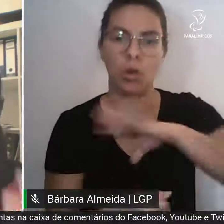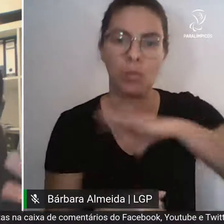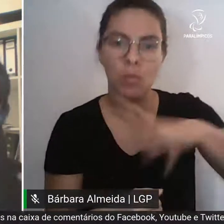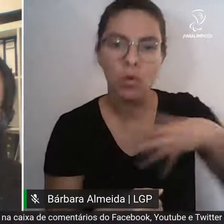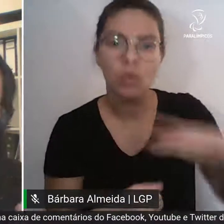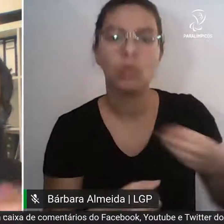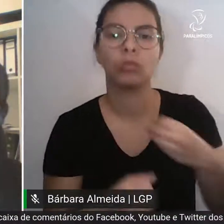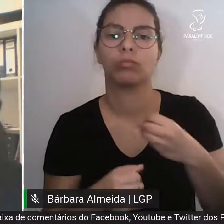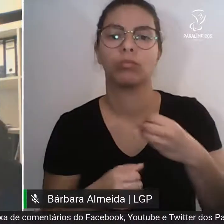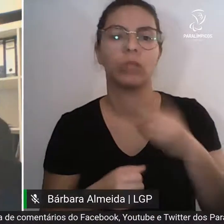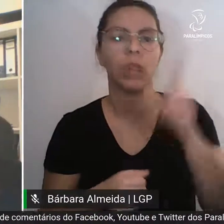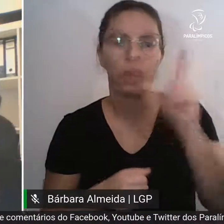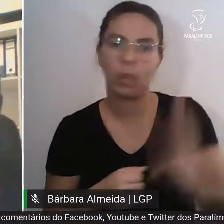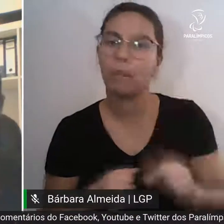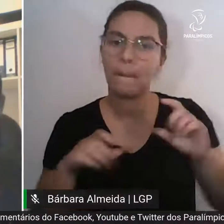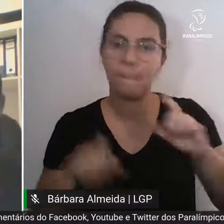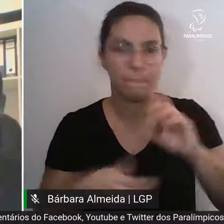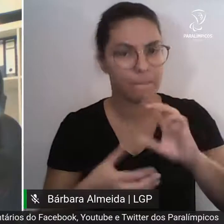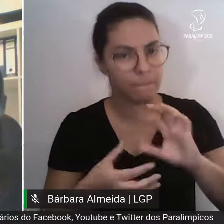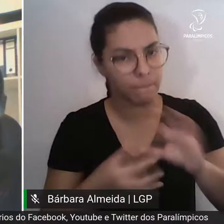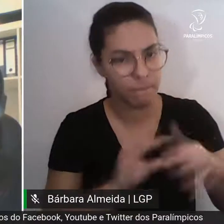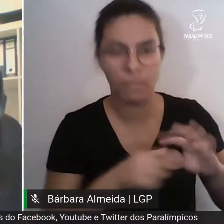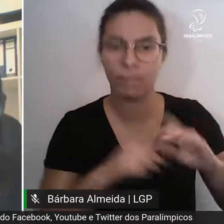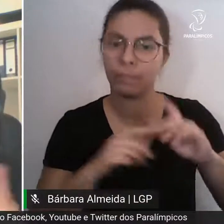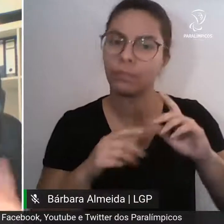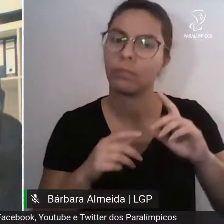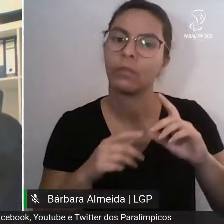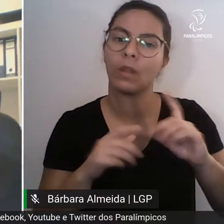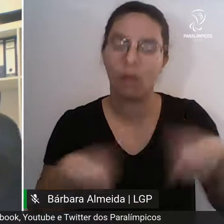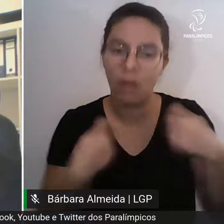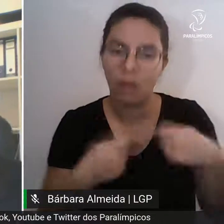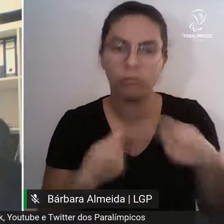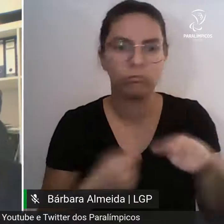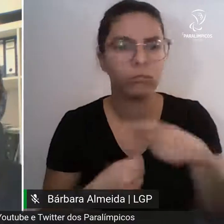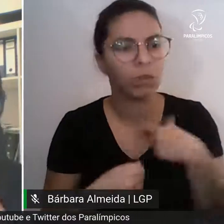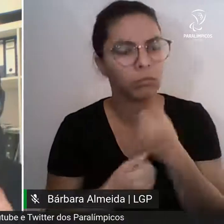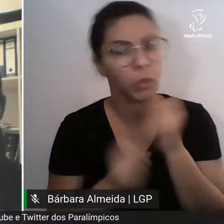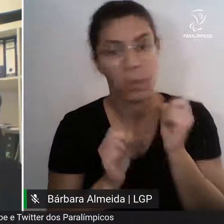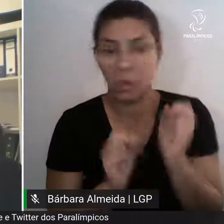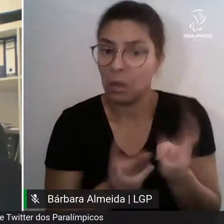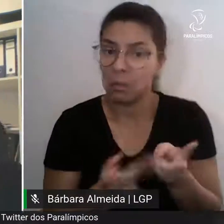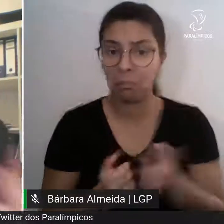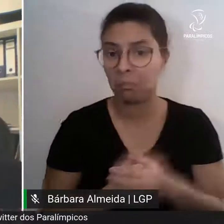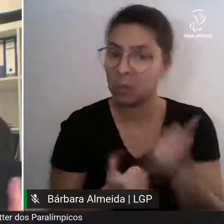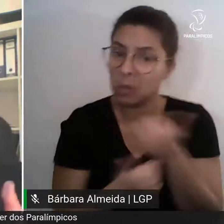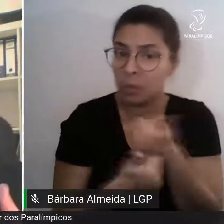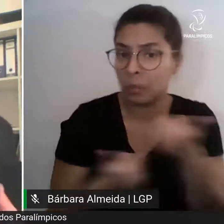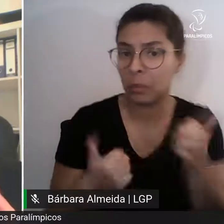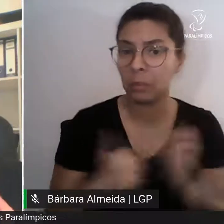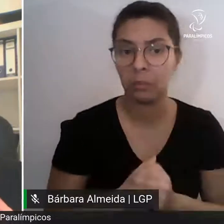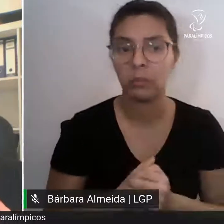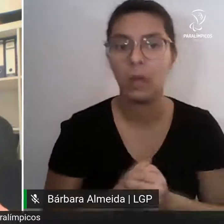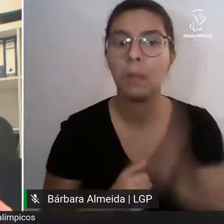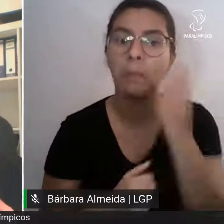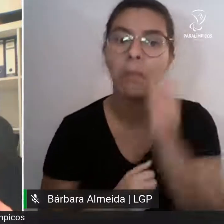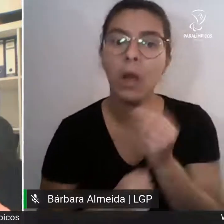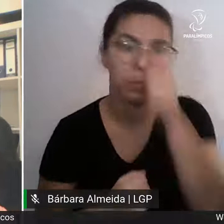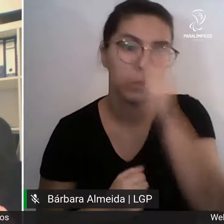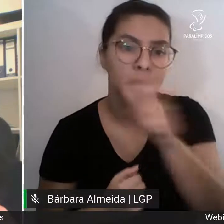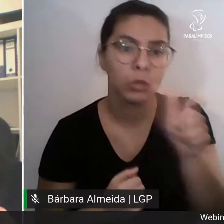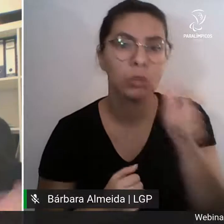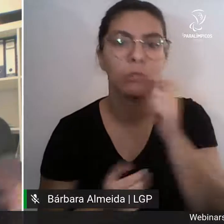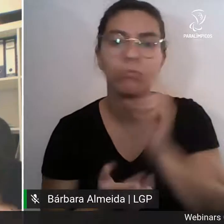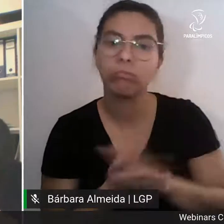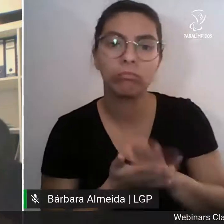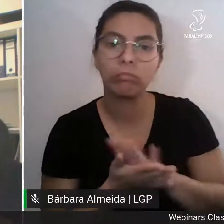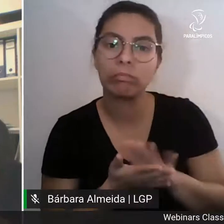etc., já com uma certa experiência, e eles disseram, não, por nós tudo bem, até mesmo pessoas sem deficiência poderão vir participar,